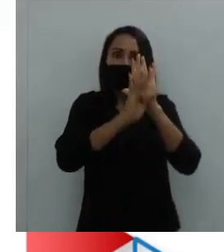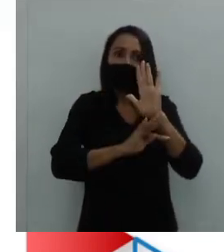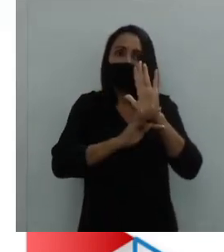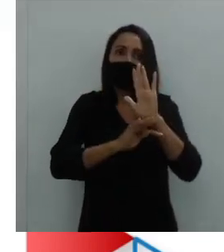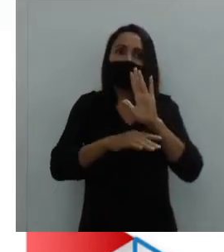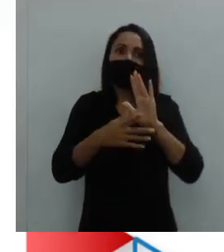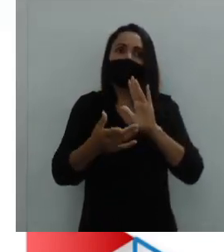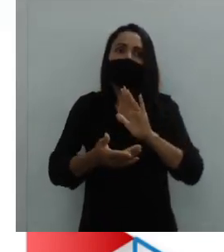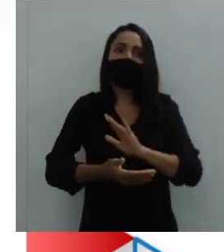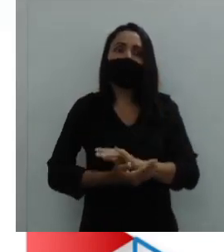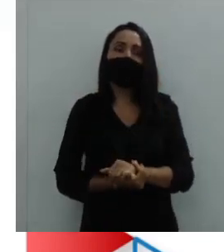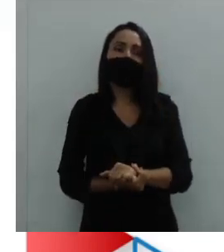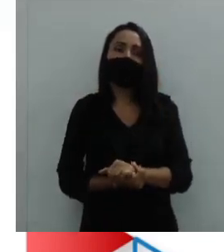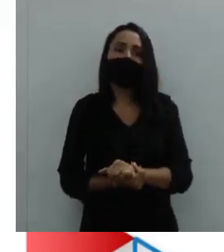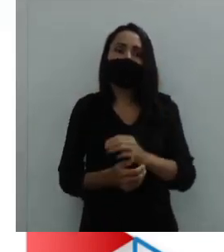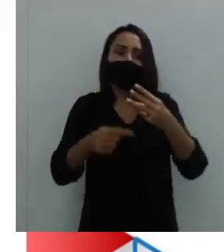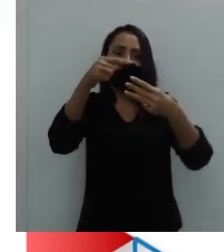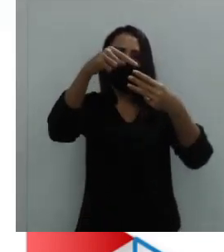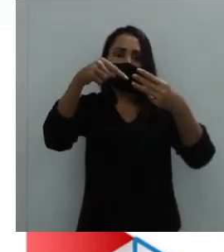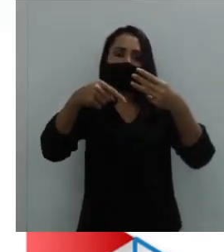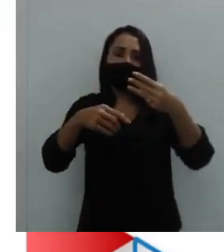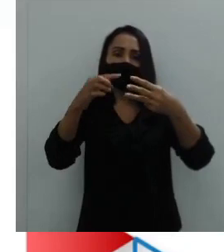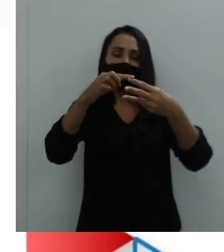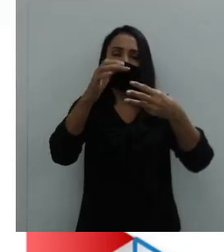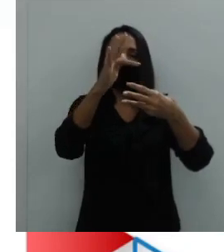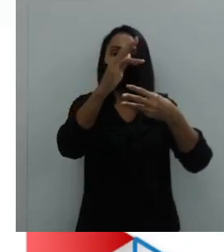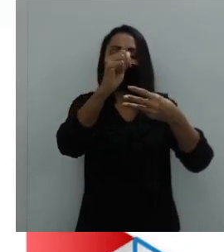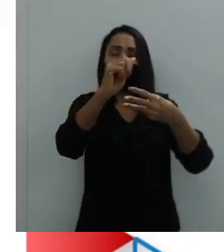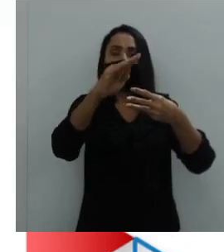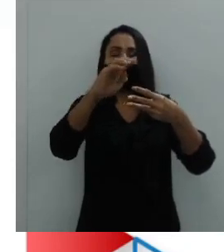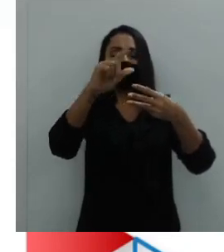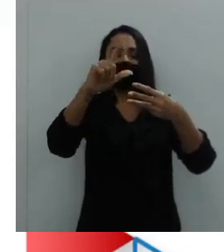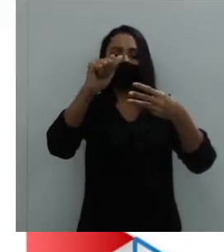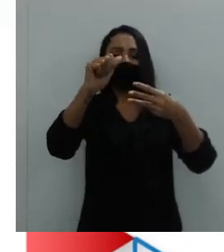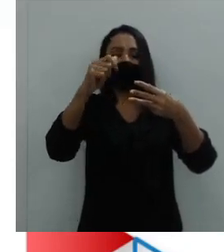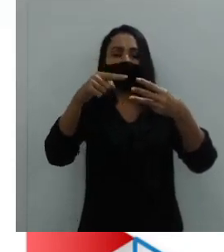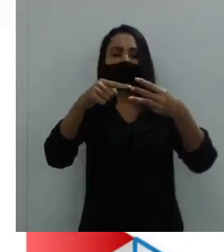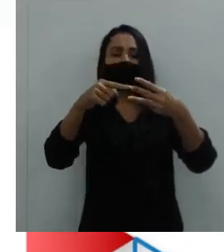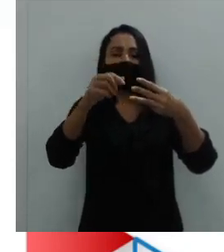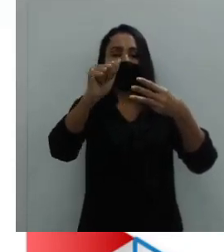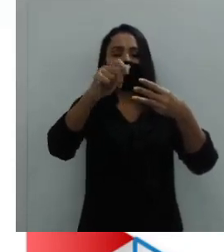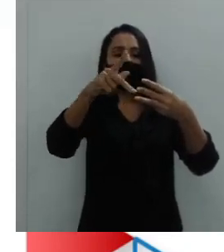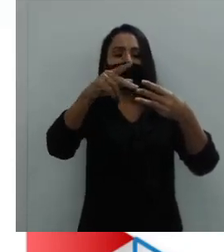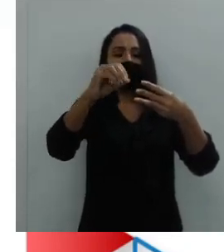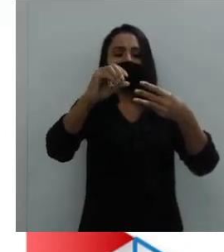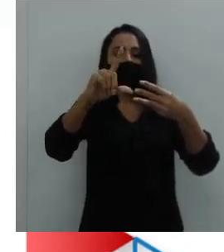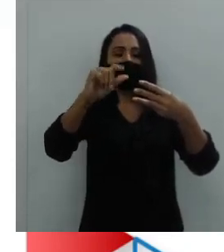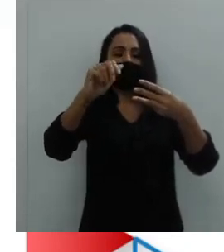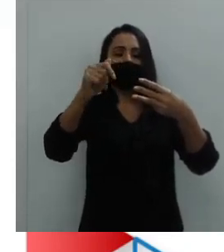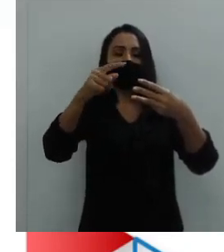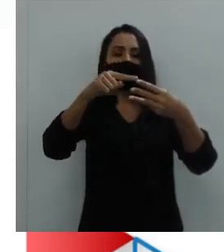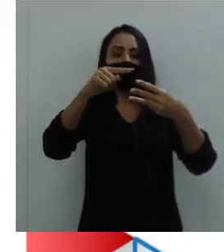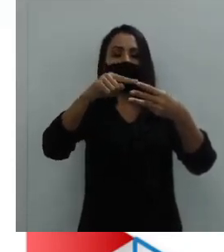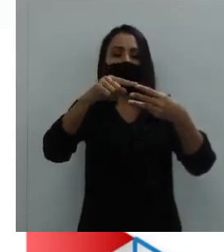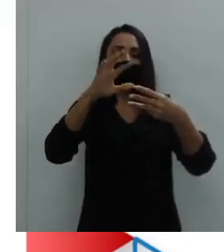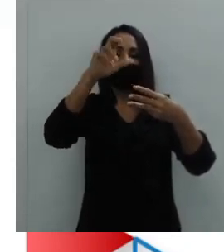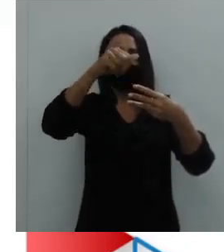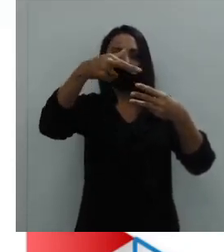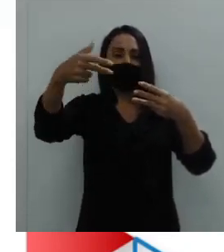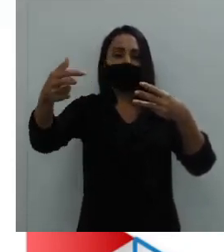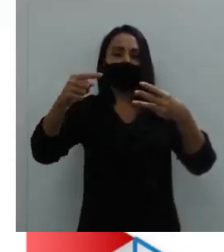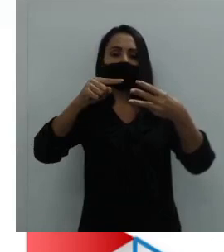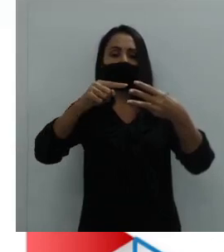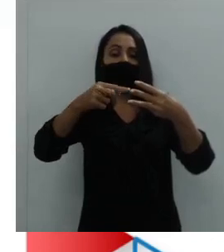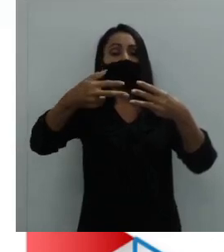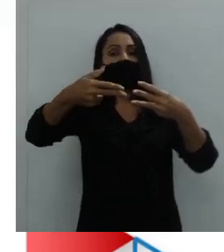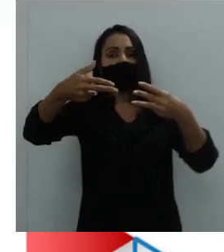na tela trago fábula, apólogo e parábola. Quem é que lembra? Fábula, os animais falam. Apólogo,